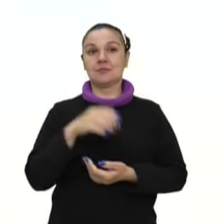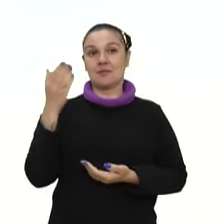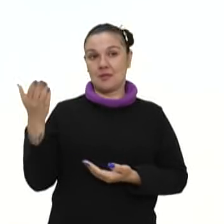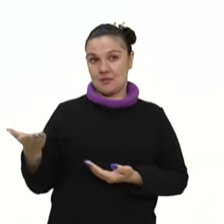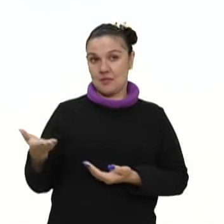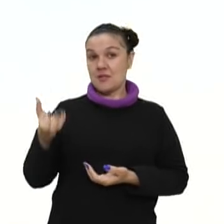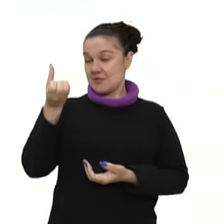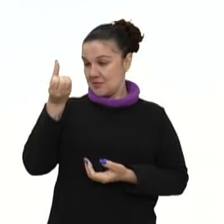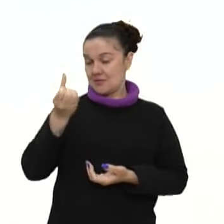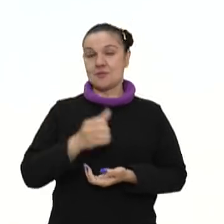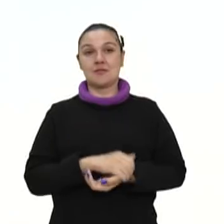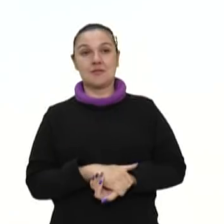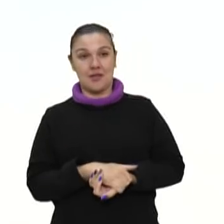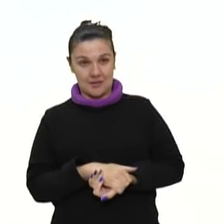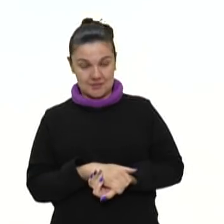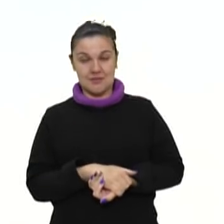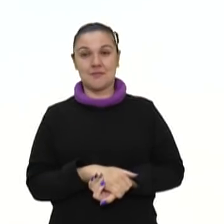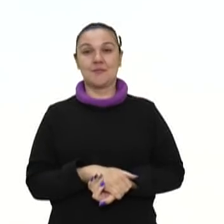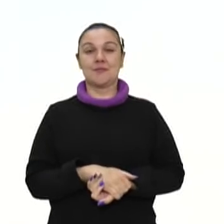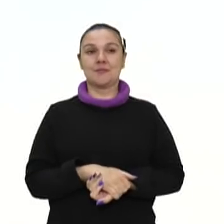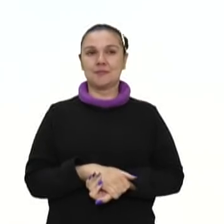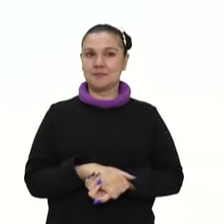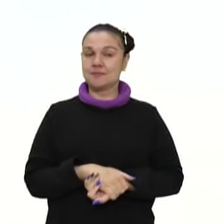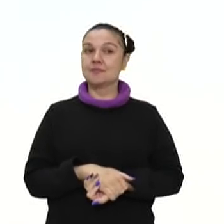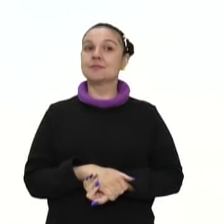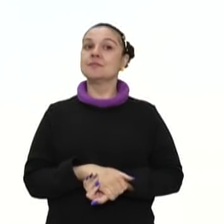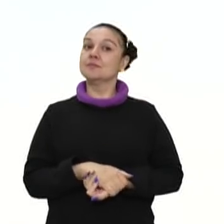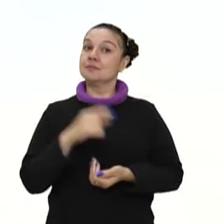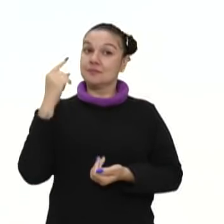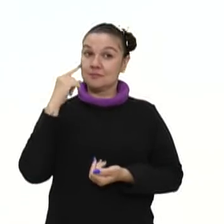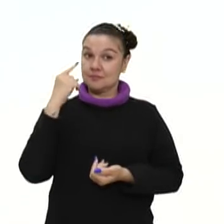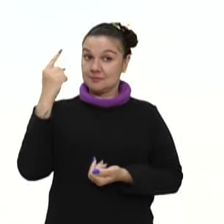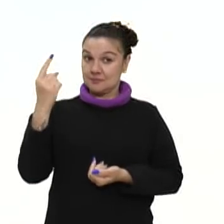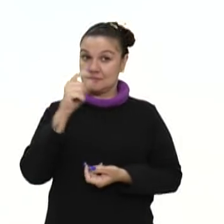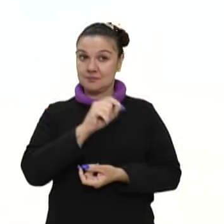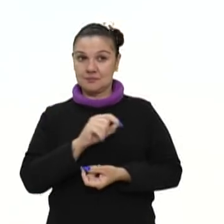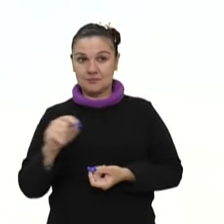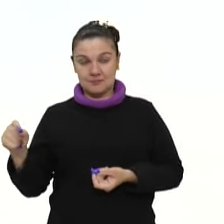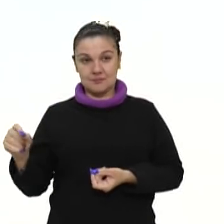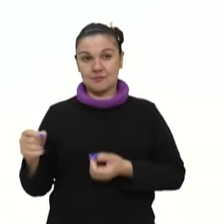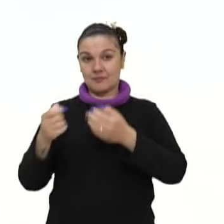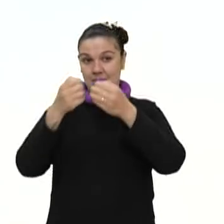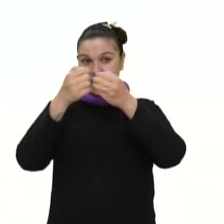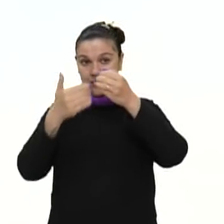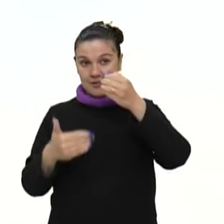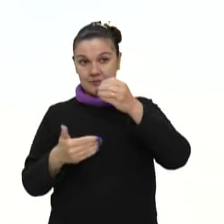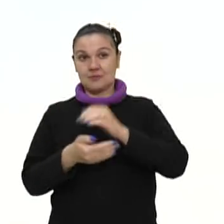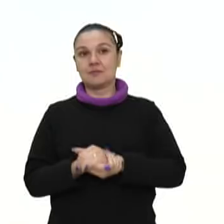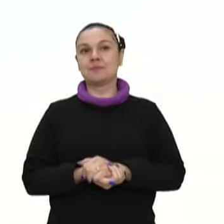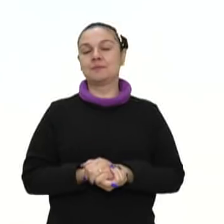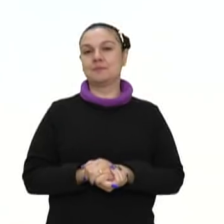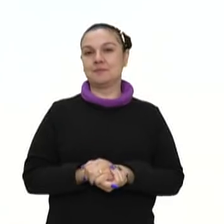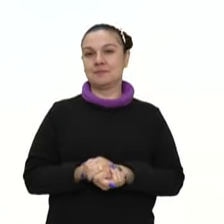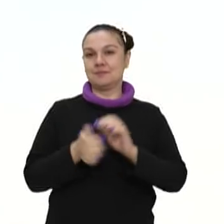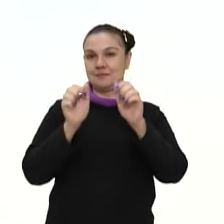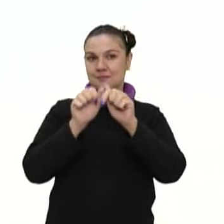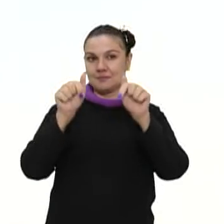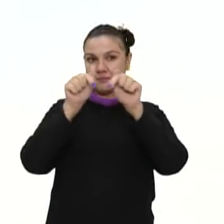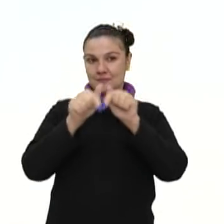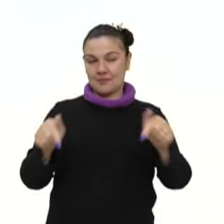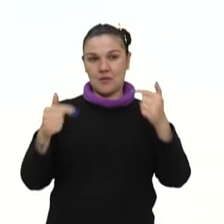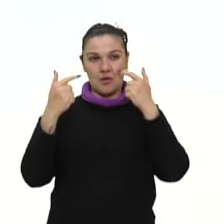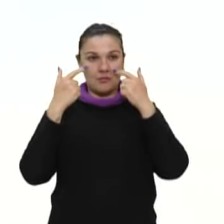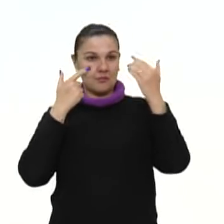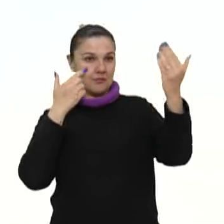duas, 3 vezes 2 vai dar 6, ok? Lembrando, então, que essa é a nossa equação. E aqui a gente pode fazer